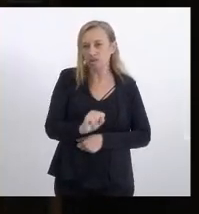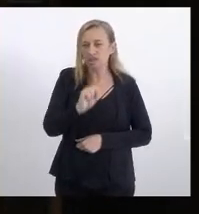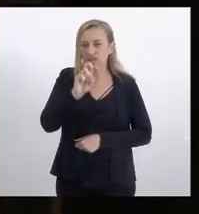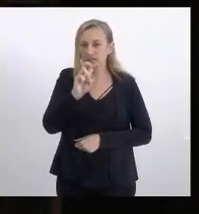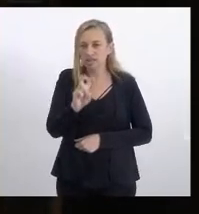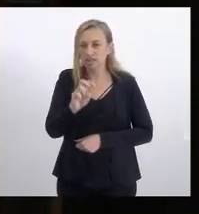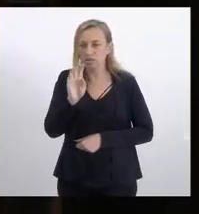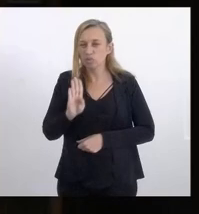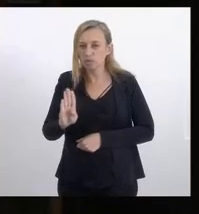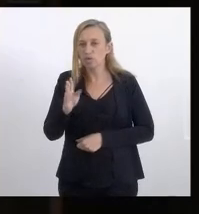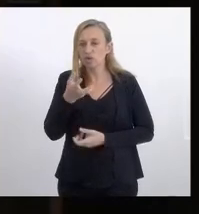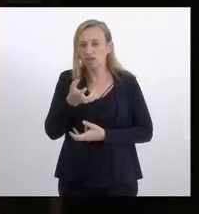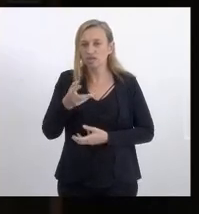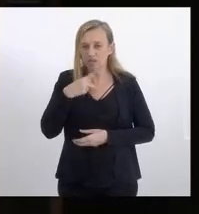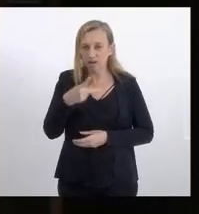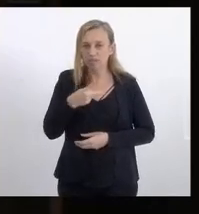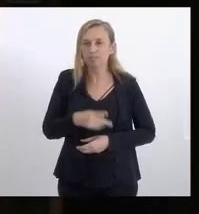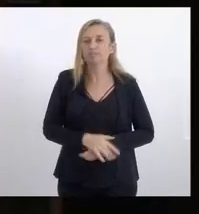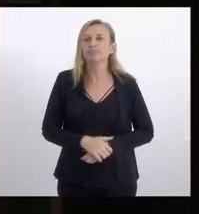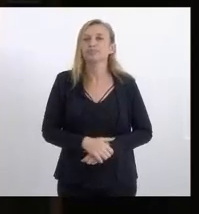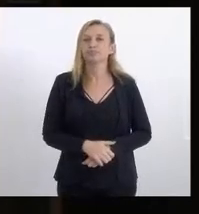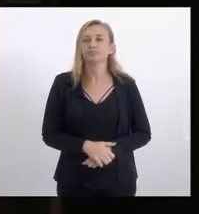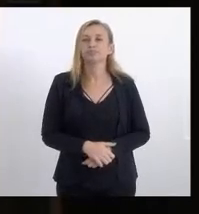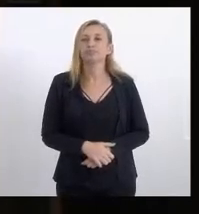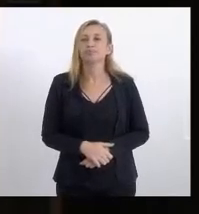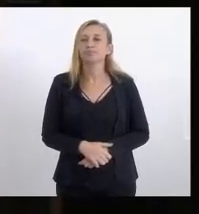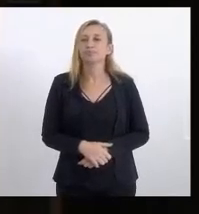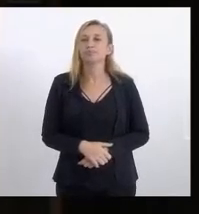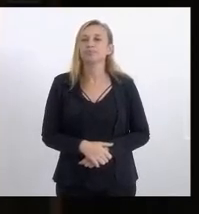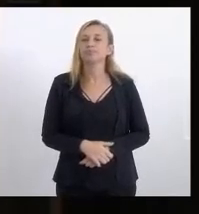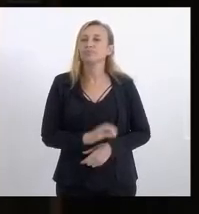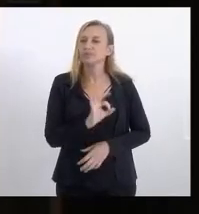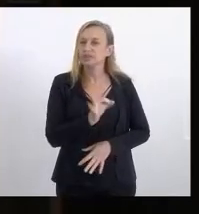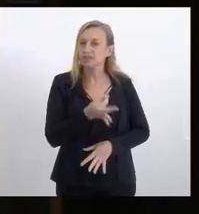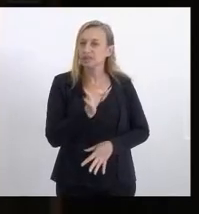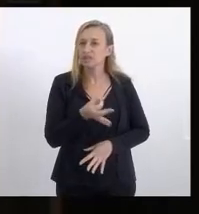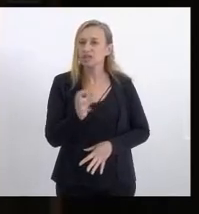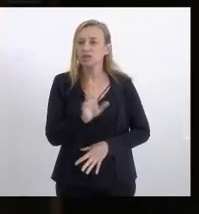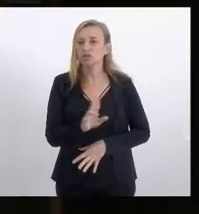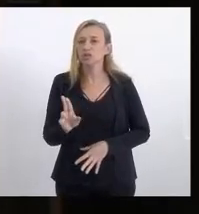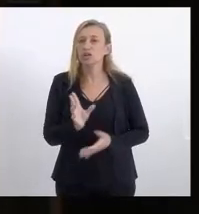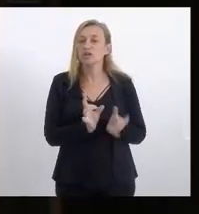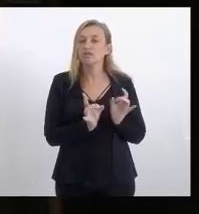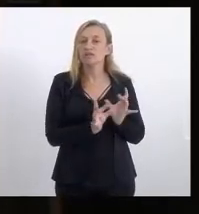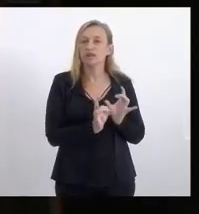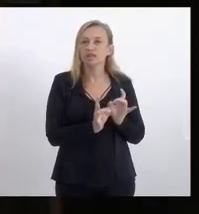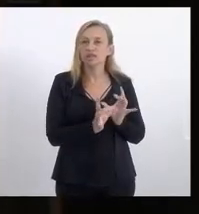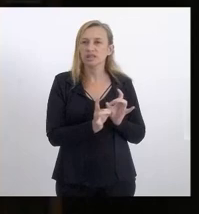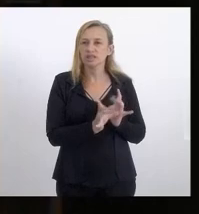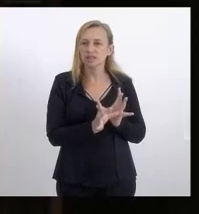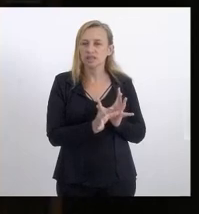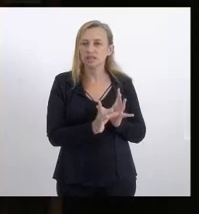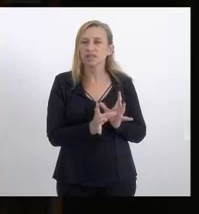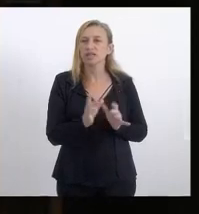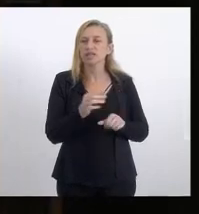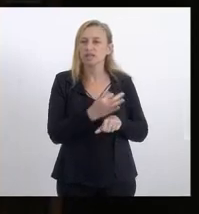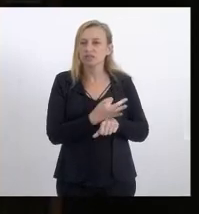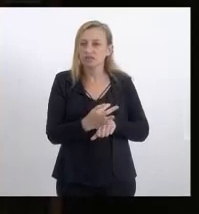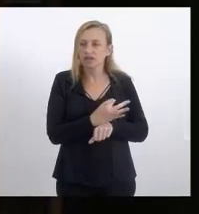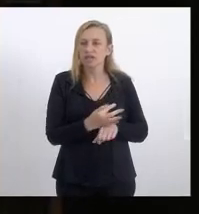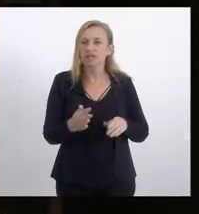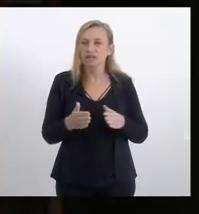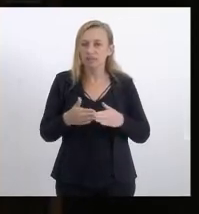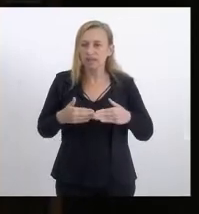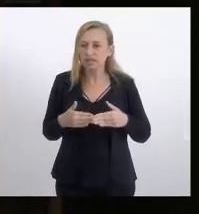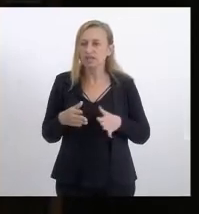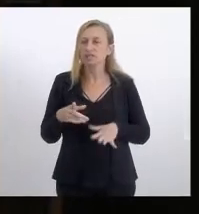queria mencionar aqui o seguinte 85.000 que vulgarmente é chamado de venda de férias e licença é